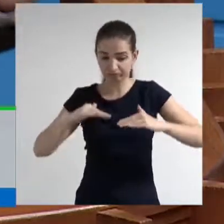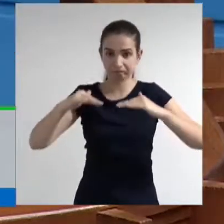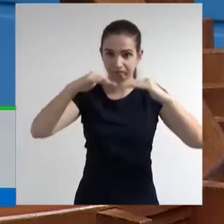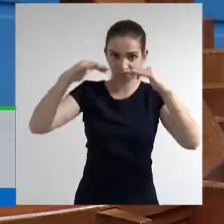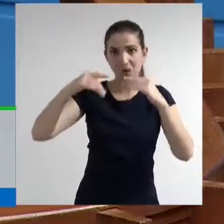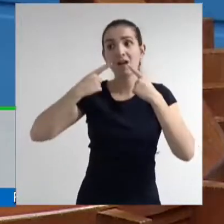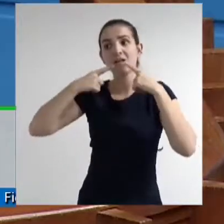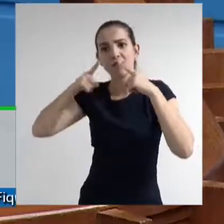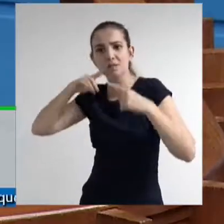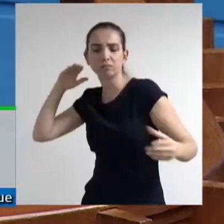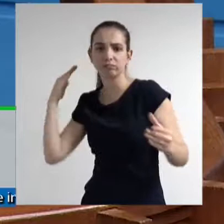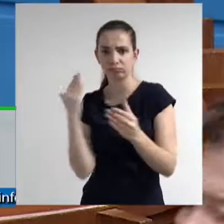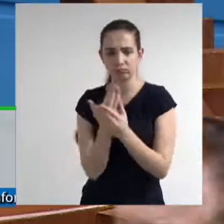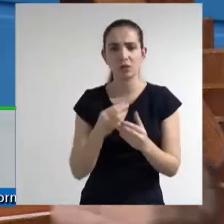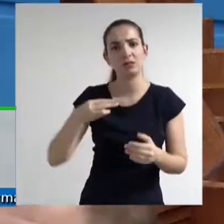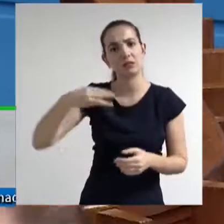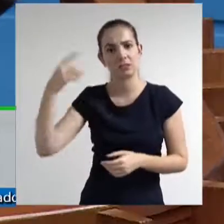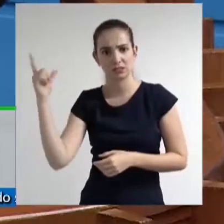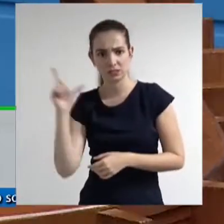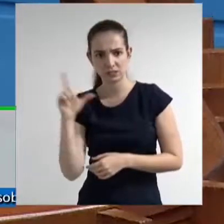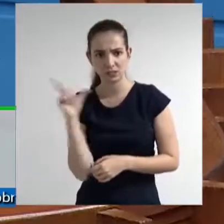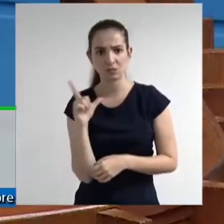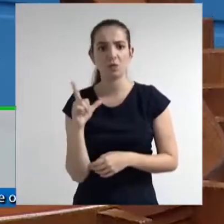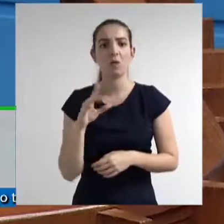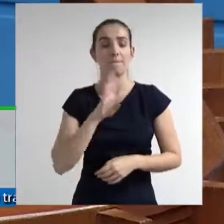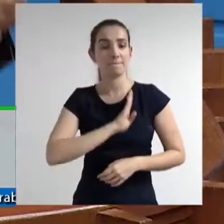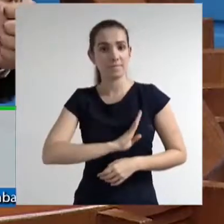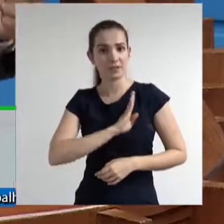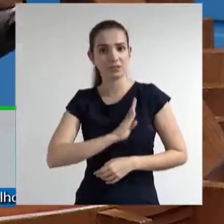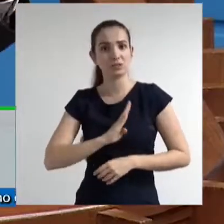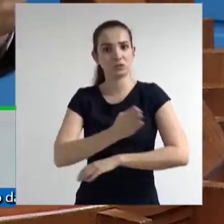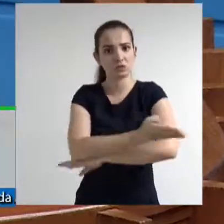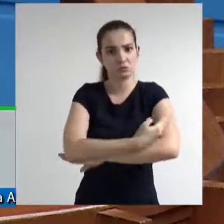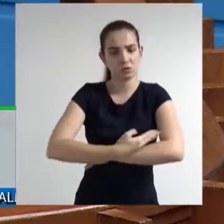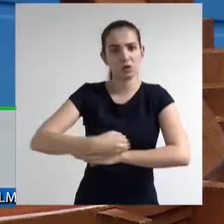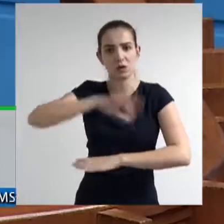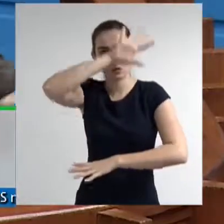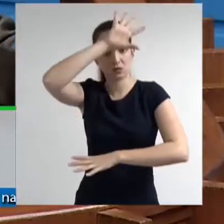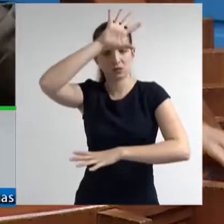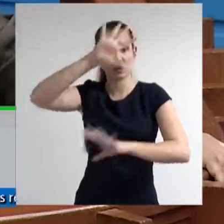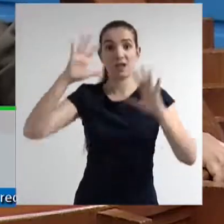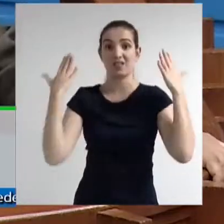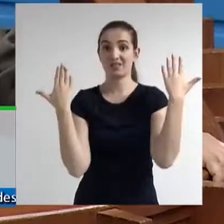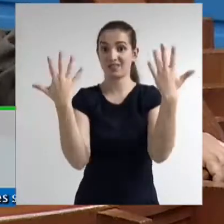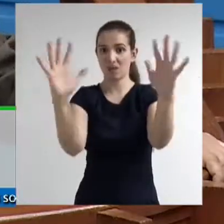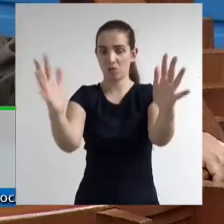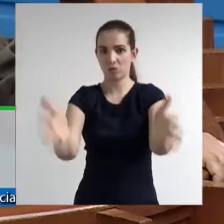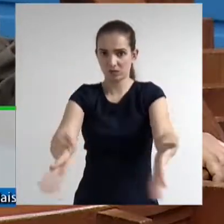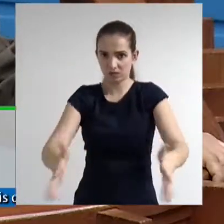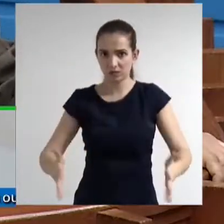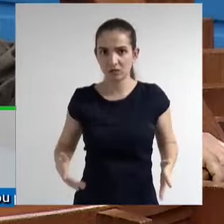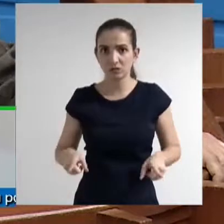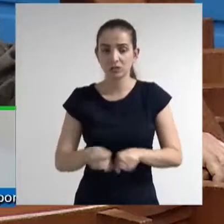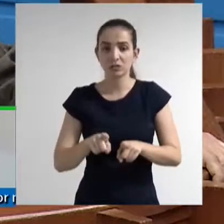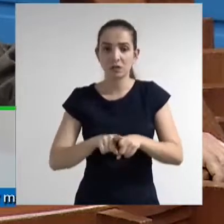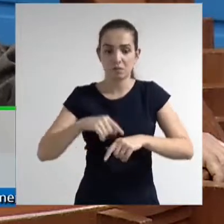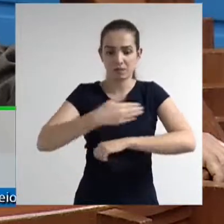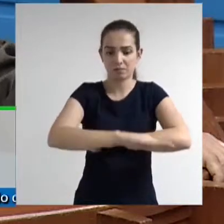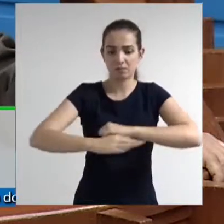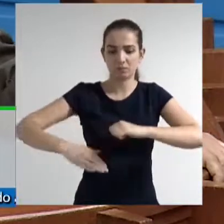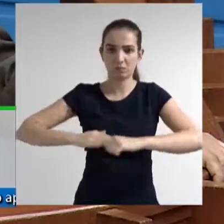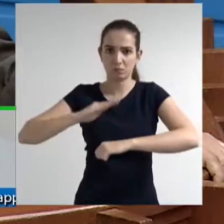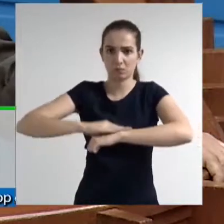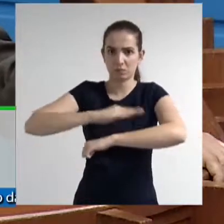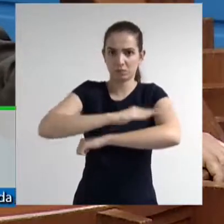são Três Lagoas, Brasilândia, Santa Rita, Bataguaçu, Anaurilândia e Batayporã, esses 6 municípios que